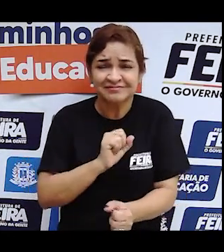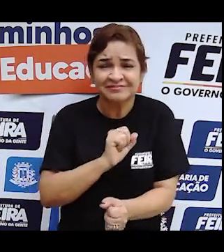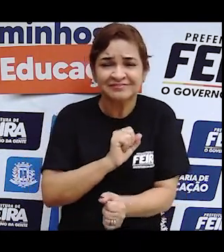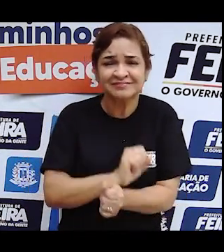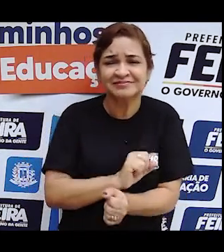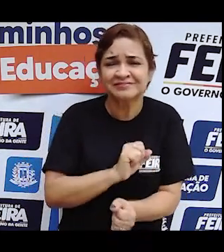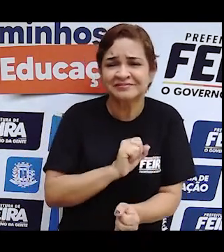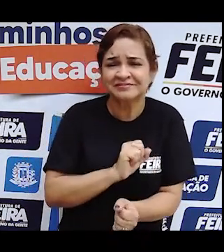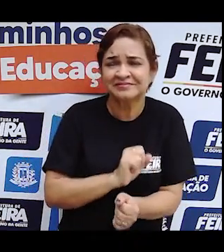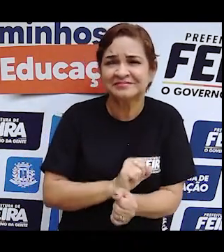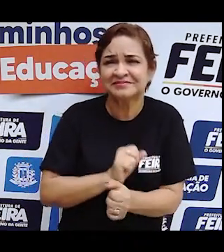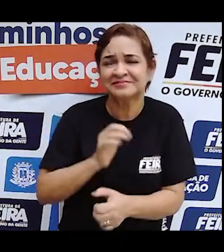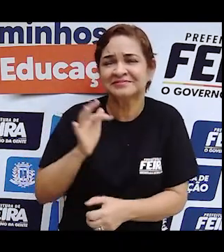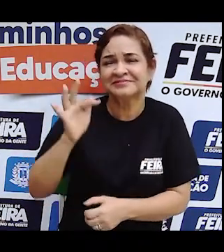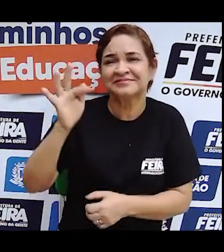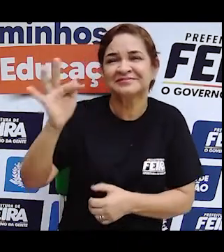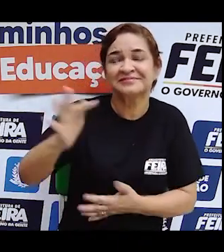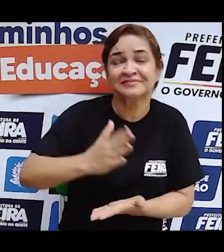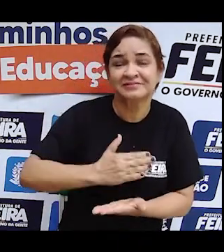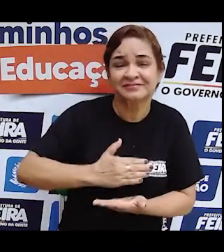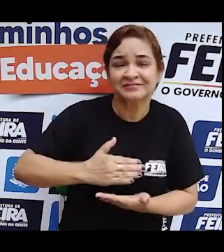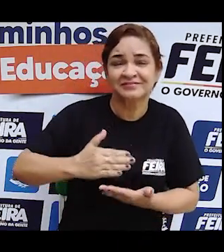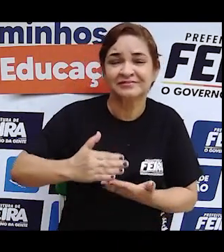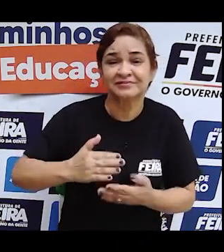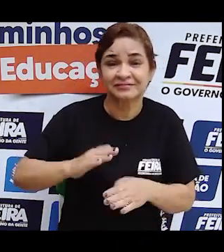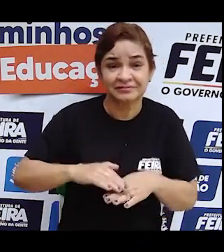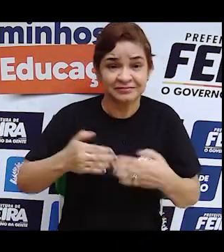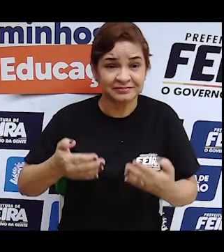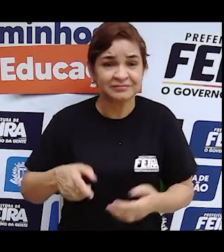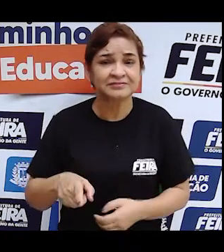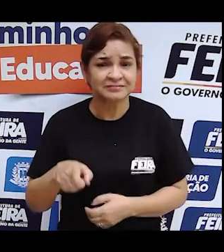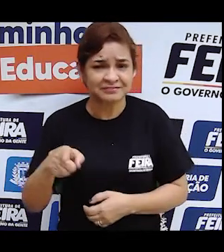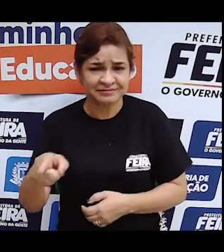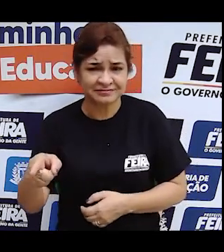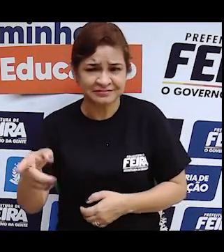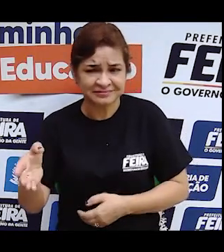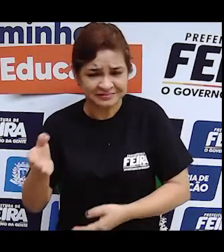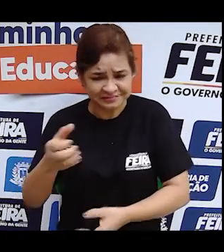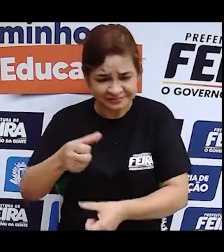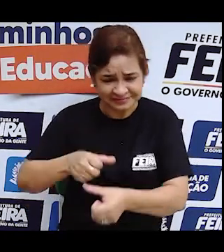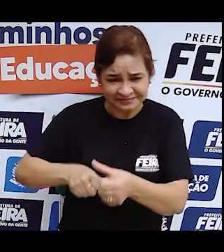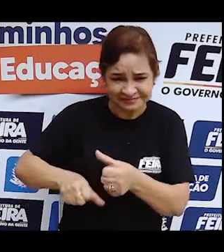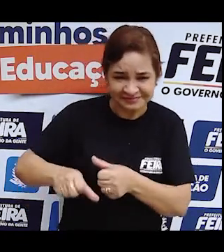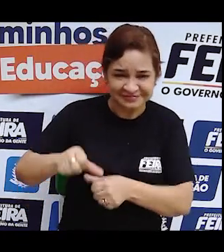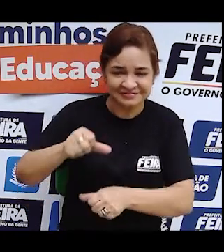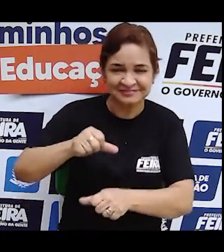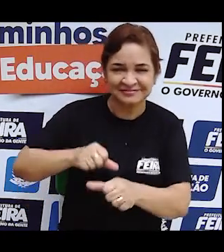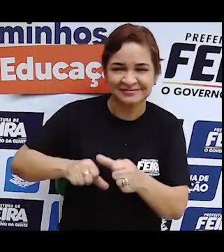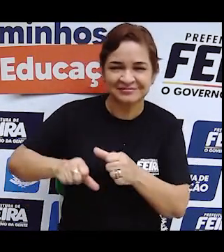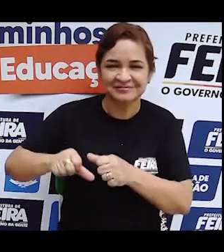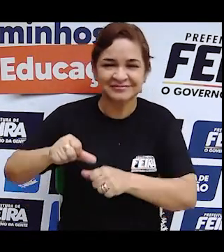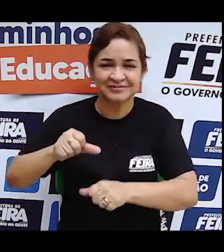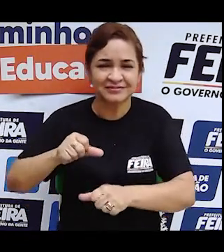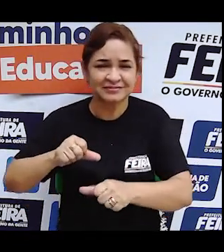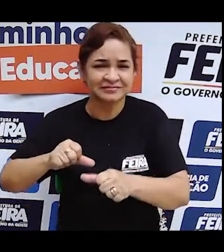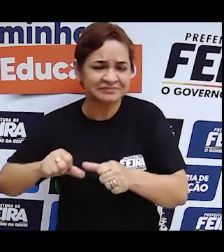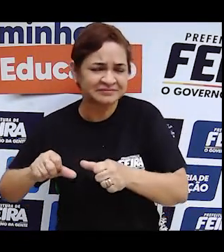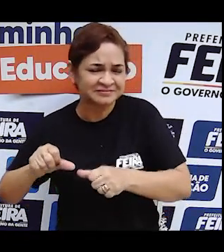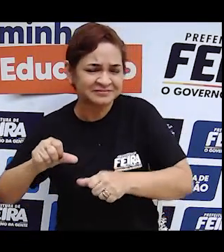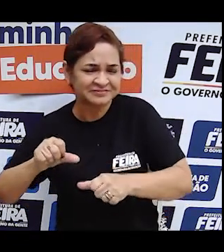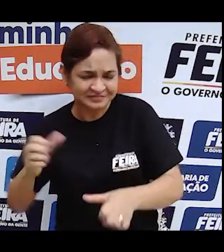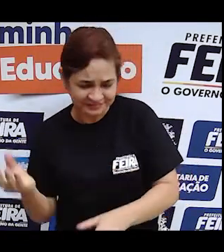o dia já clareou, mas se você quiser transformar o Ribeirão em braço